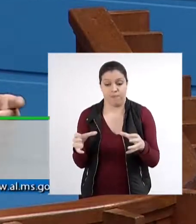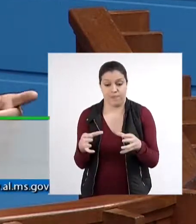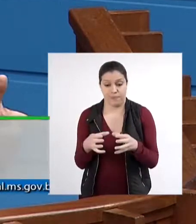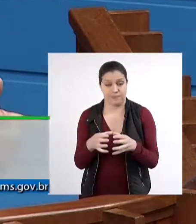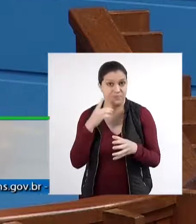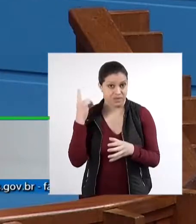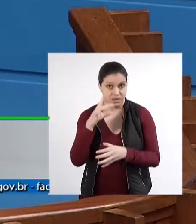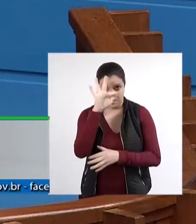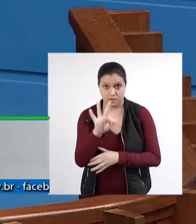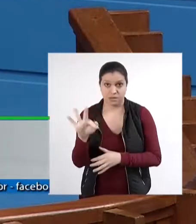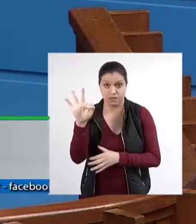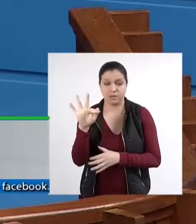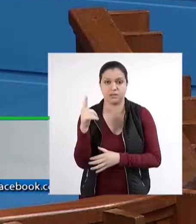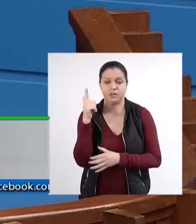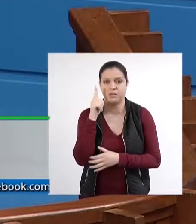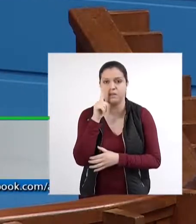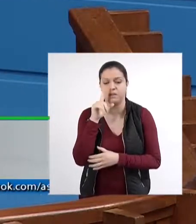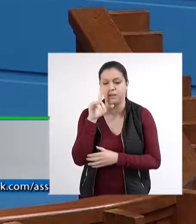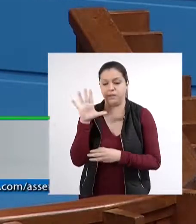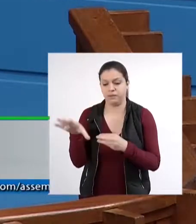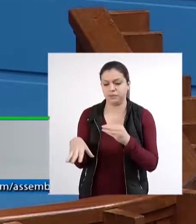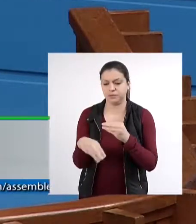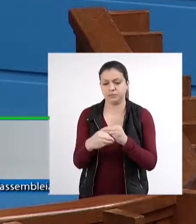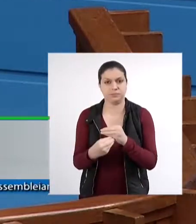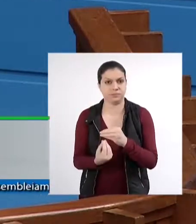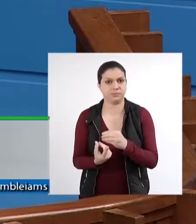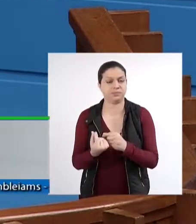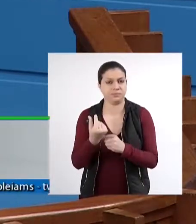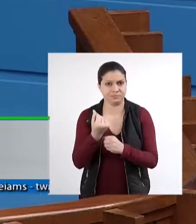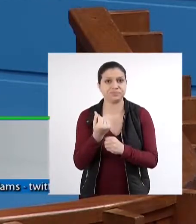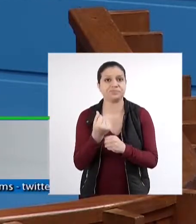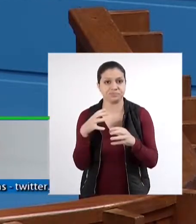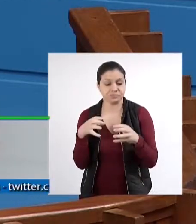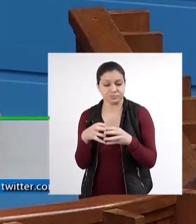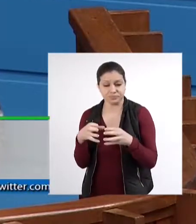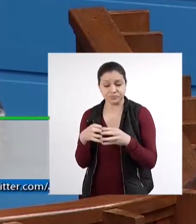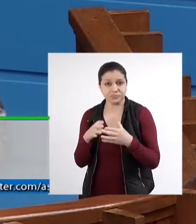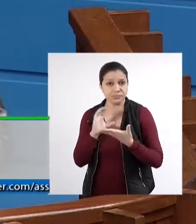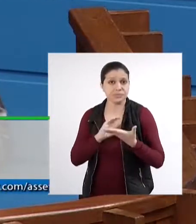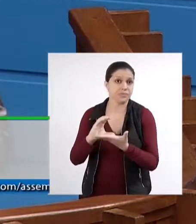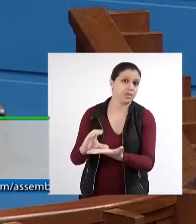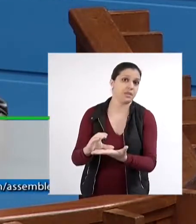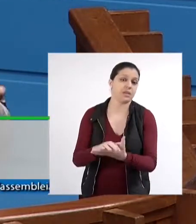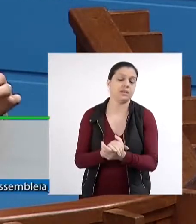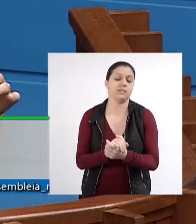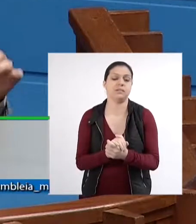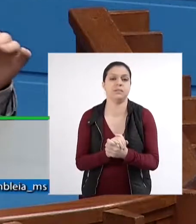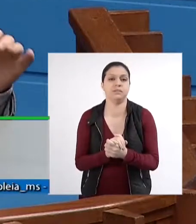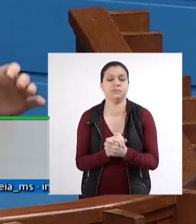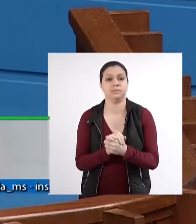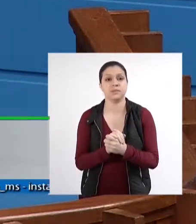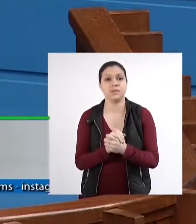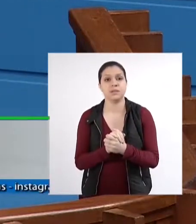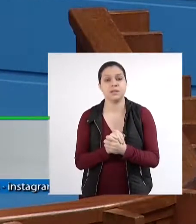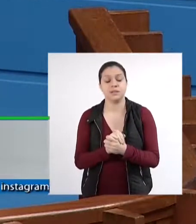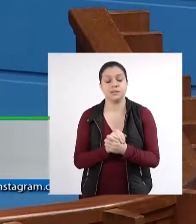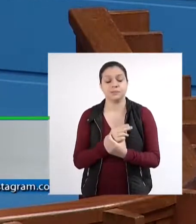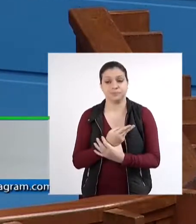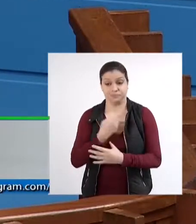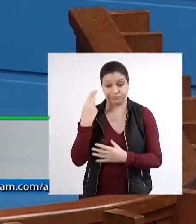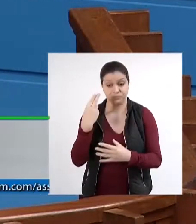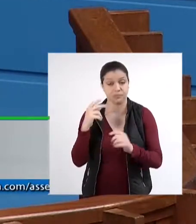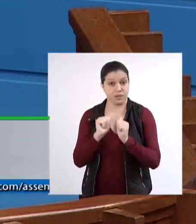disponibilizasse uma das emendas de bancada, uma das emendas coletivas, em nome da Assembleia